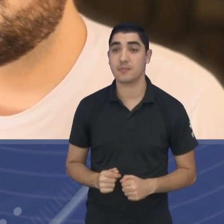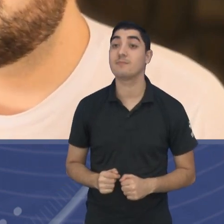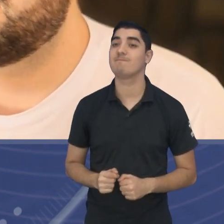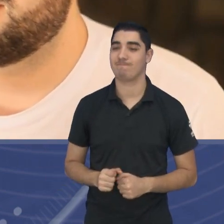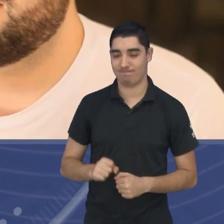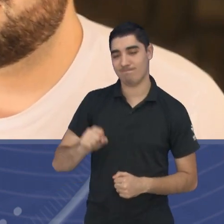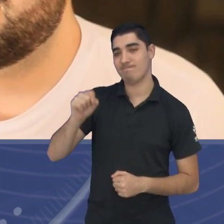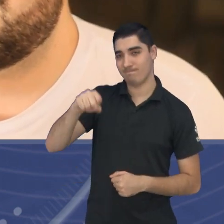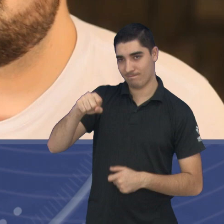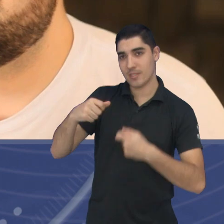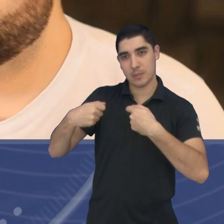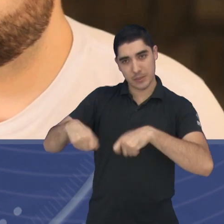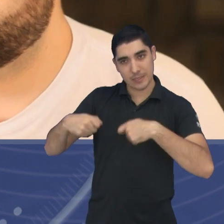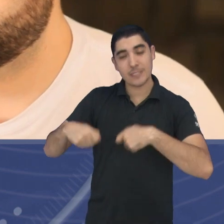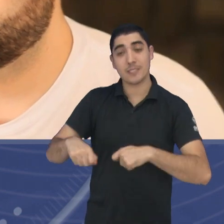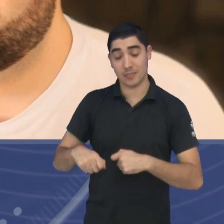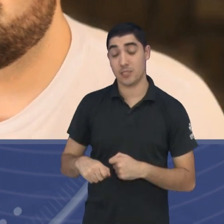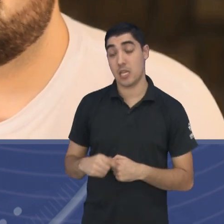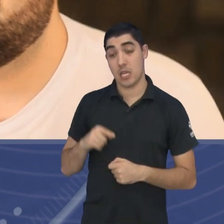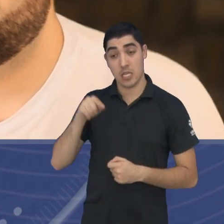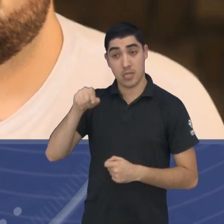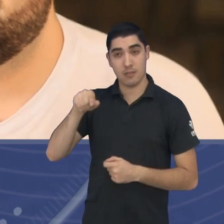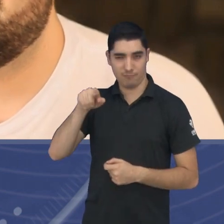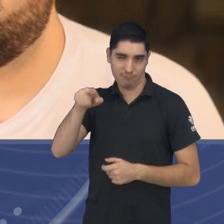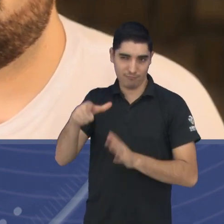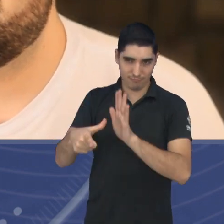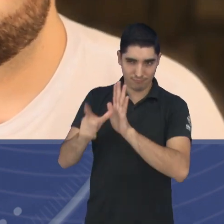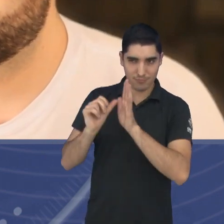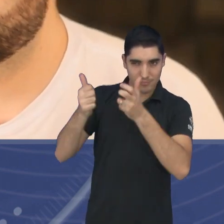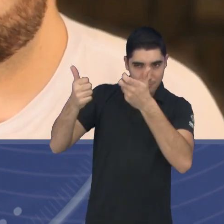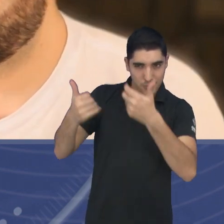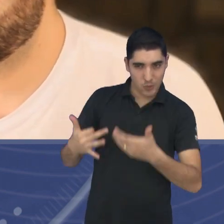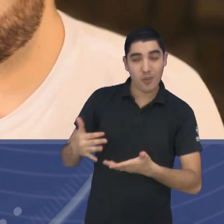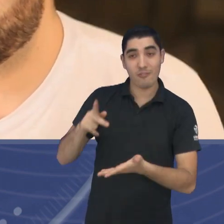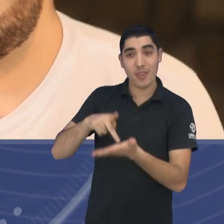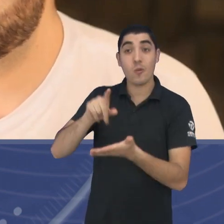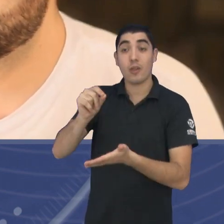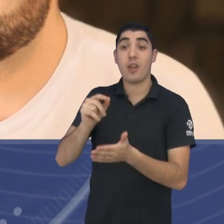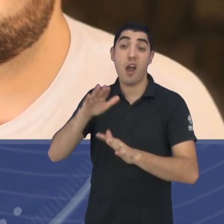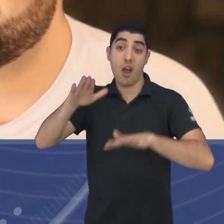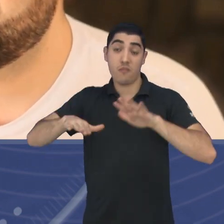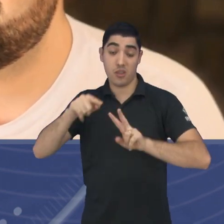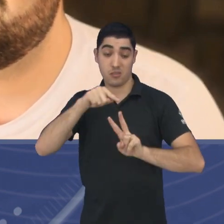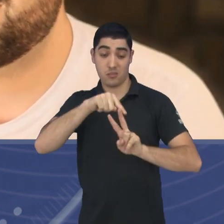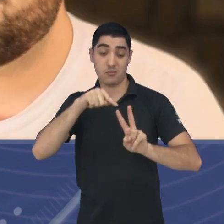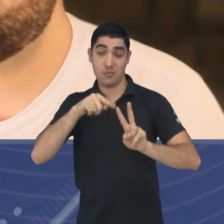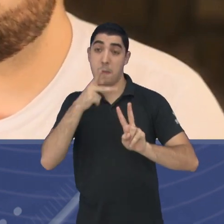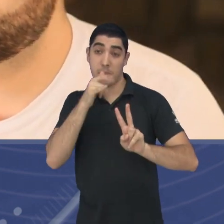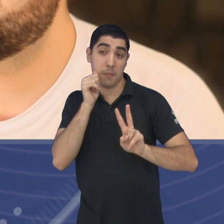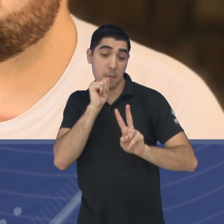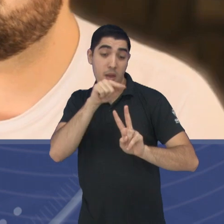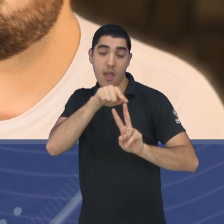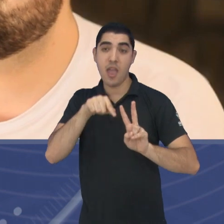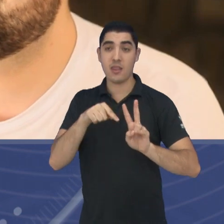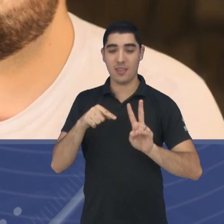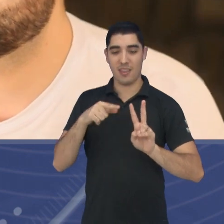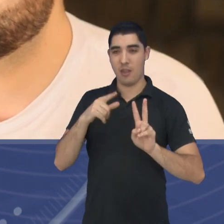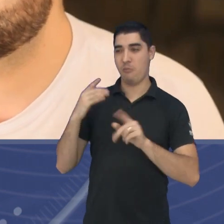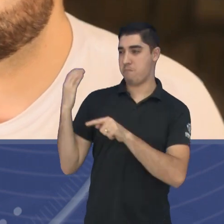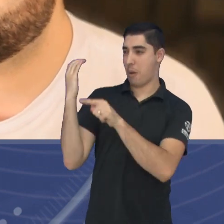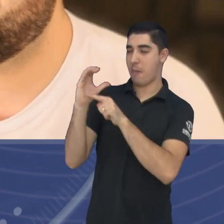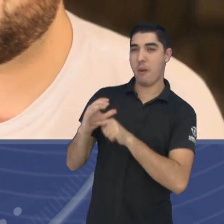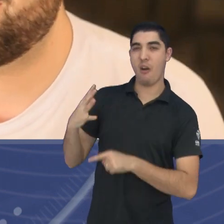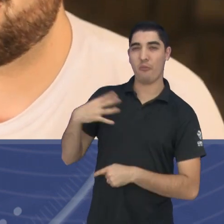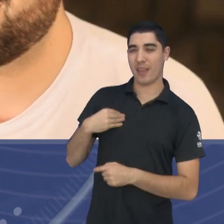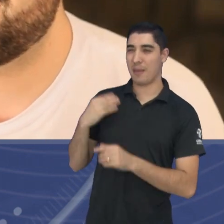Sim, com certeza. Na verdade, isso começa, como vocês estavam comentando aí, com a exposição do próprio pai com o seu filho, e isso é tão comum que, por exemplo, nos Estados Unidos